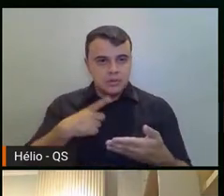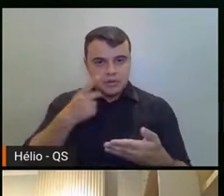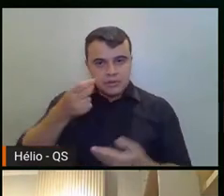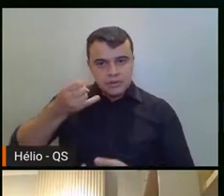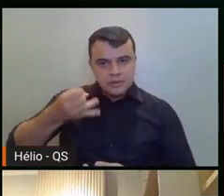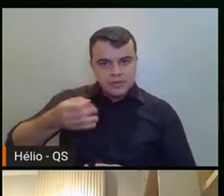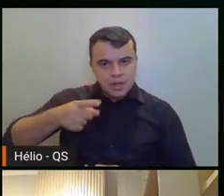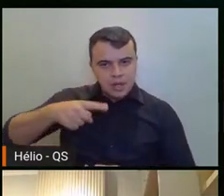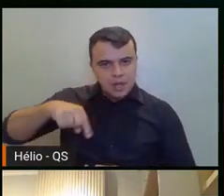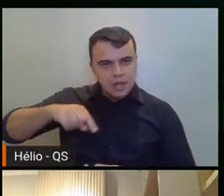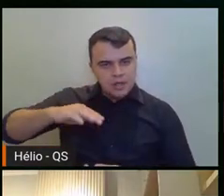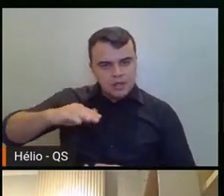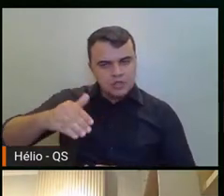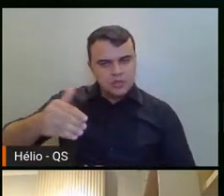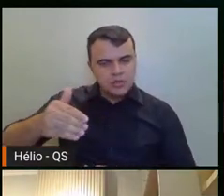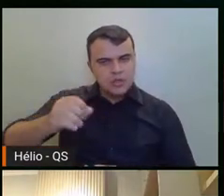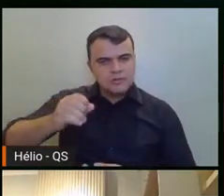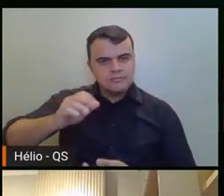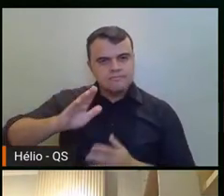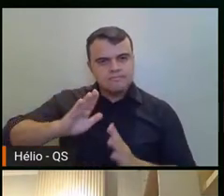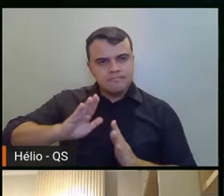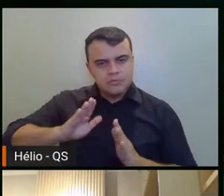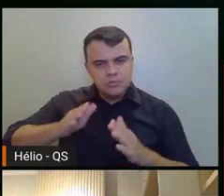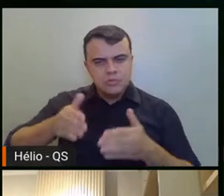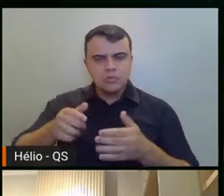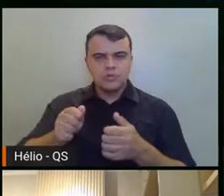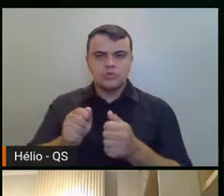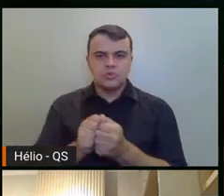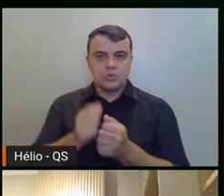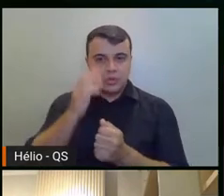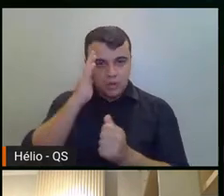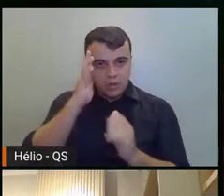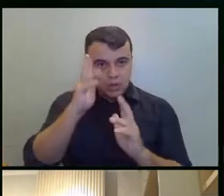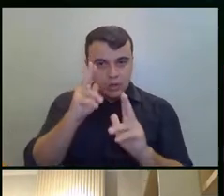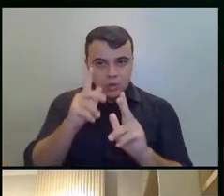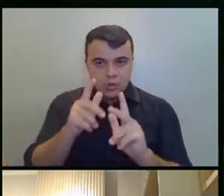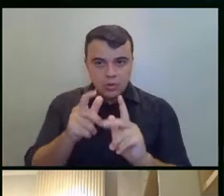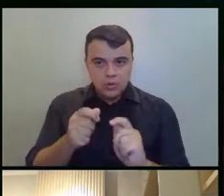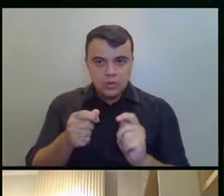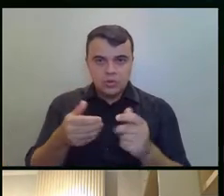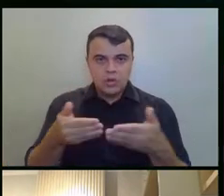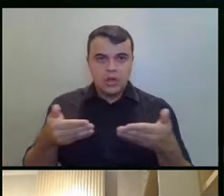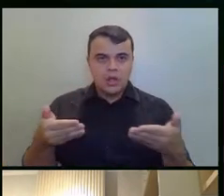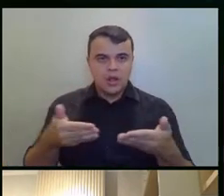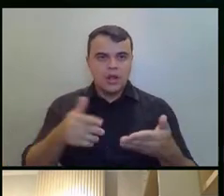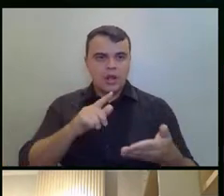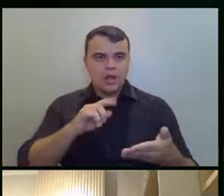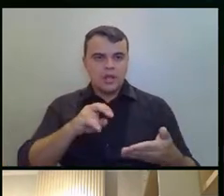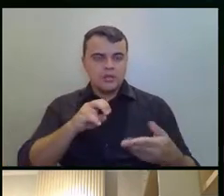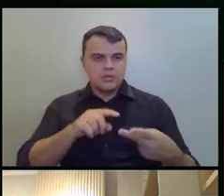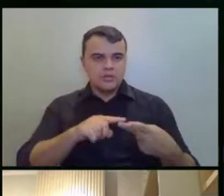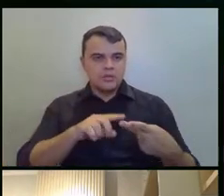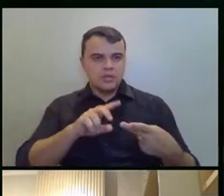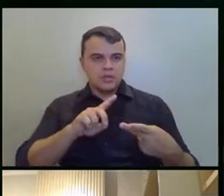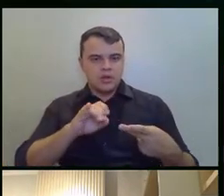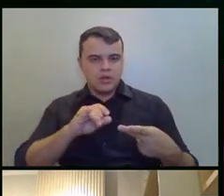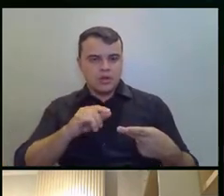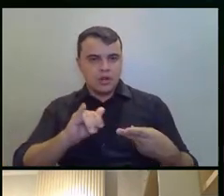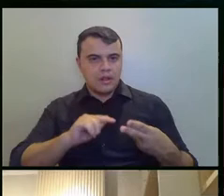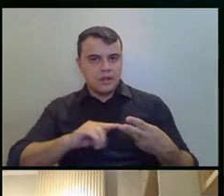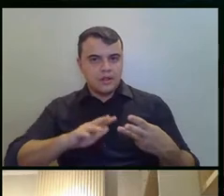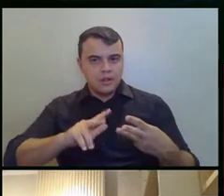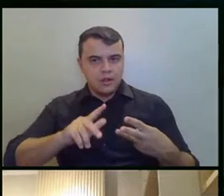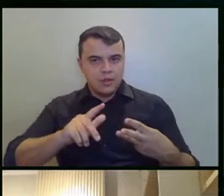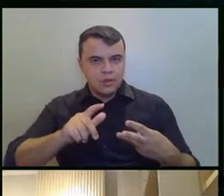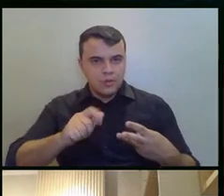disseram ali a jornada é totalmente linear vocês vão entender todos os fundamentos ali de Linux de docker de kilbert entrar também